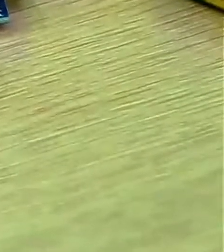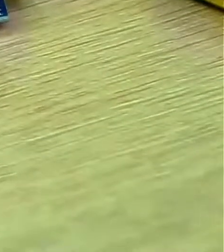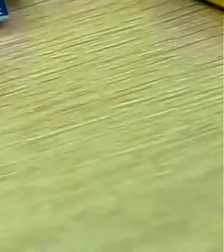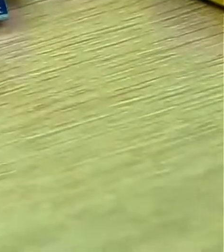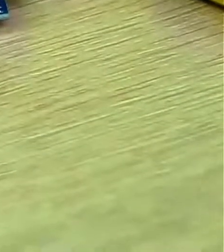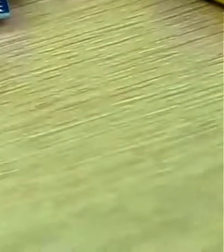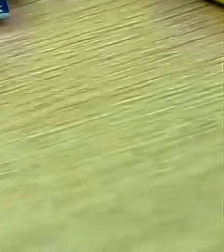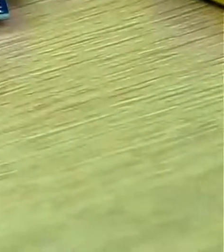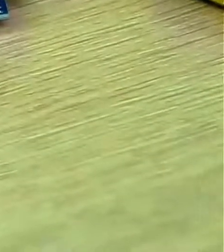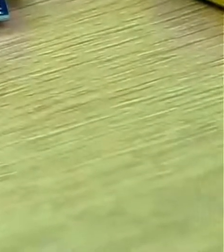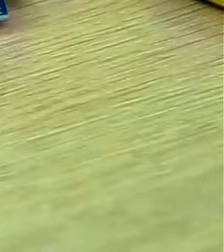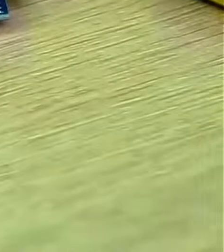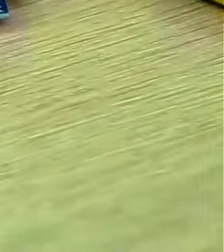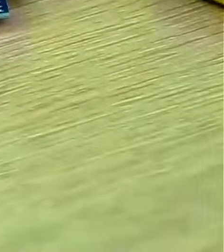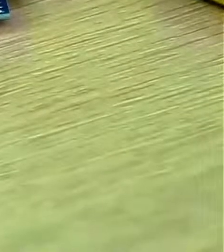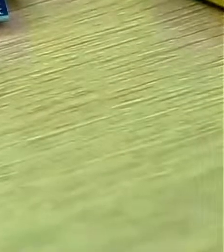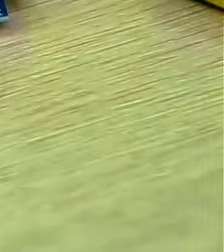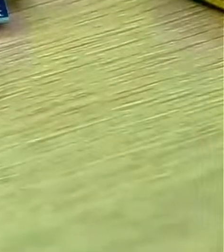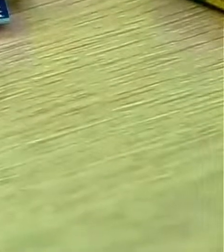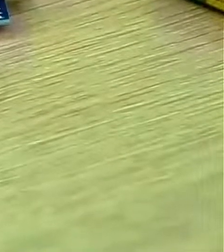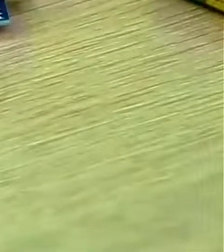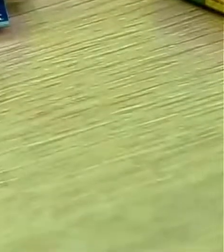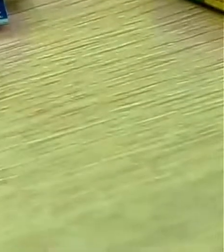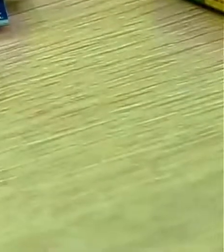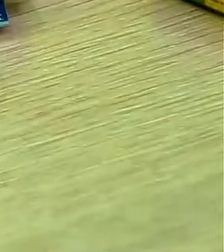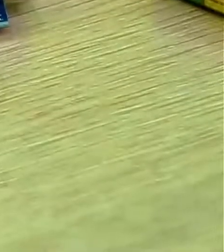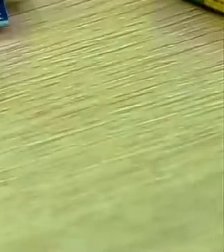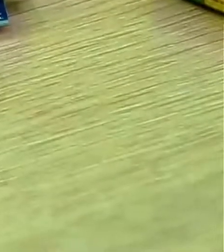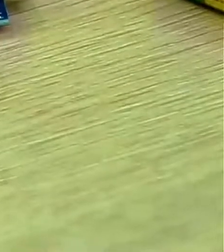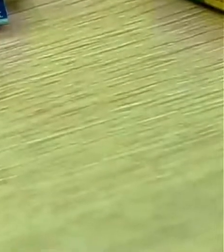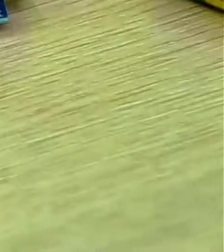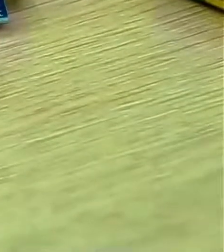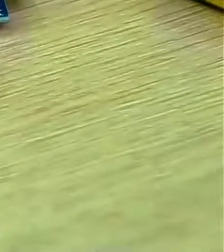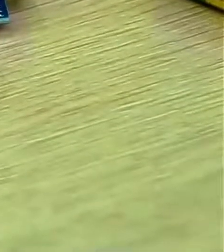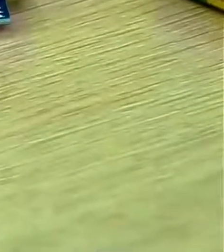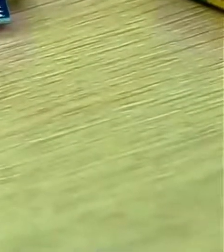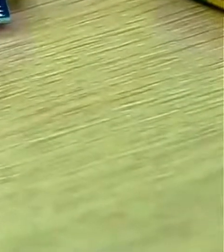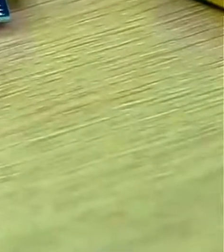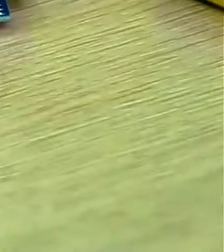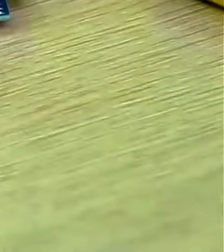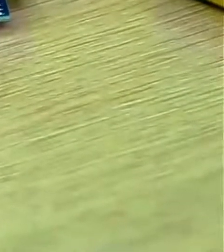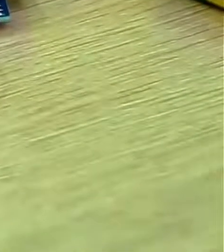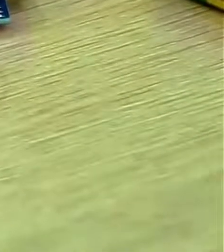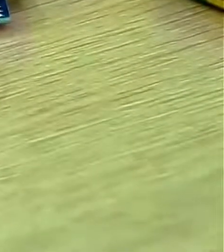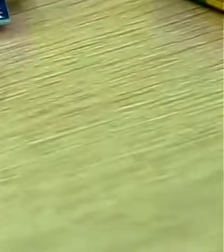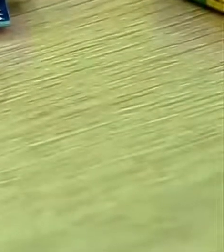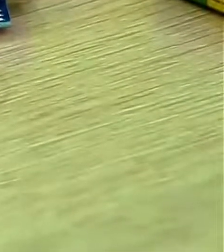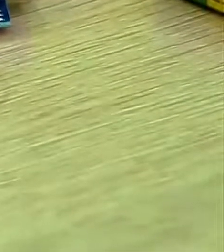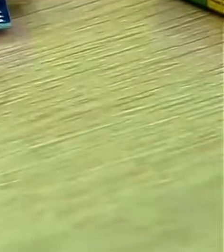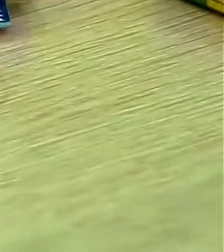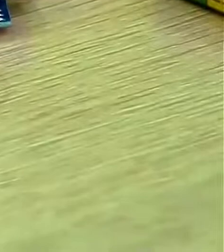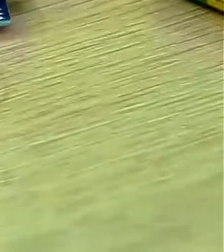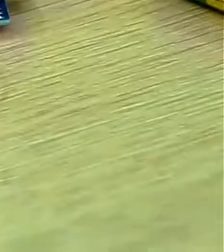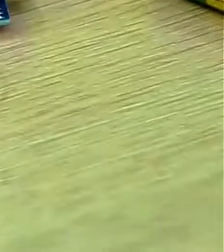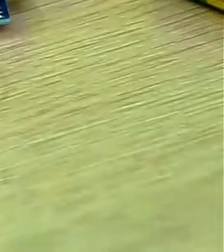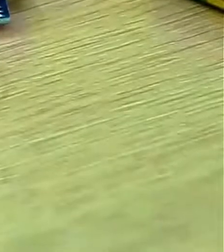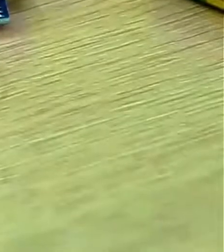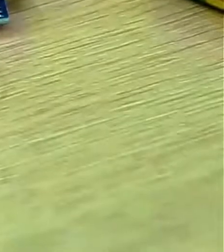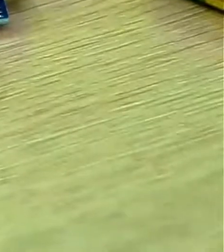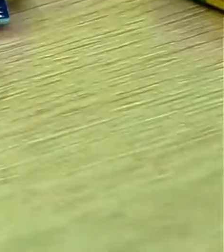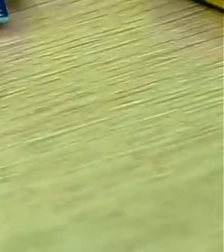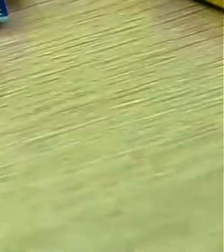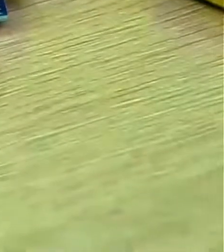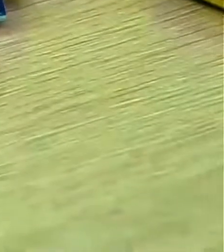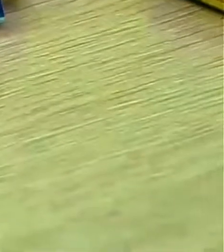determinar a velocidade de rotação da hélice. Entendido isso? Olha só, funcionando aí perfeitamente.